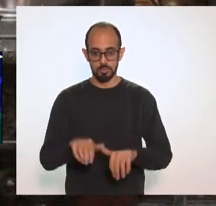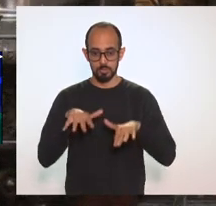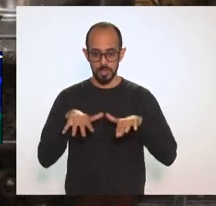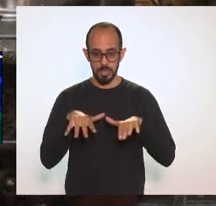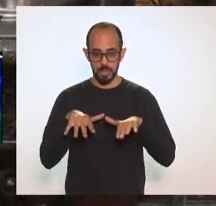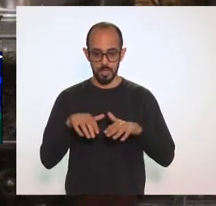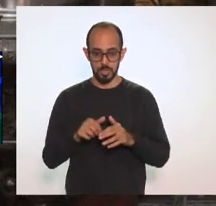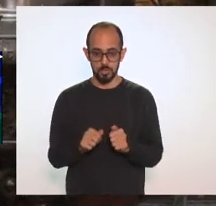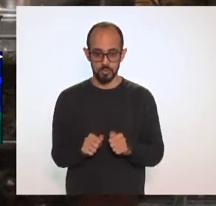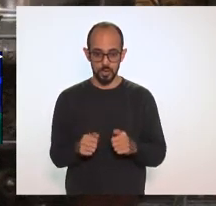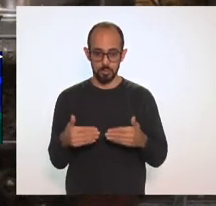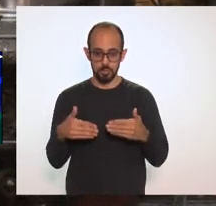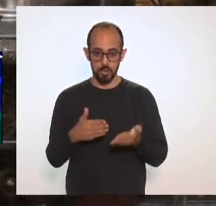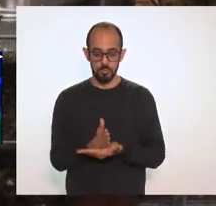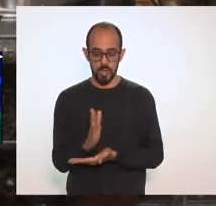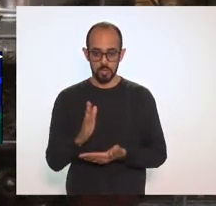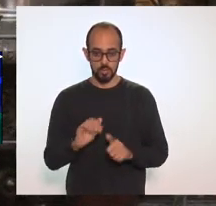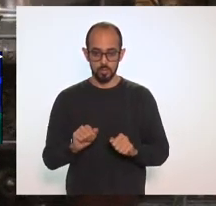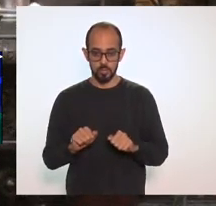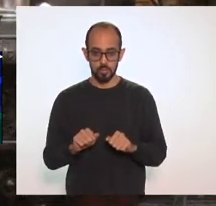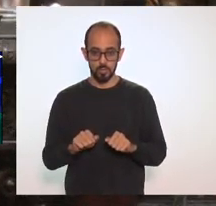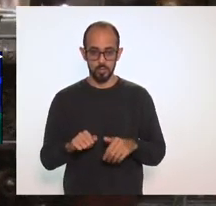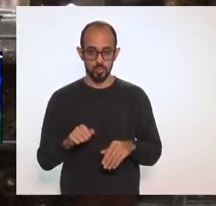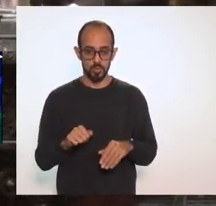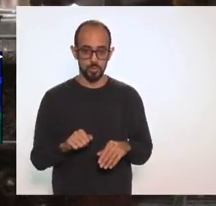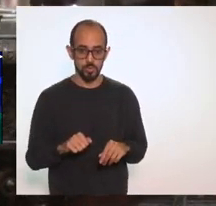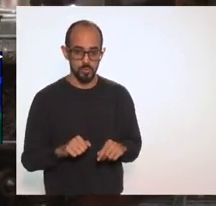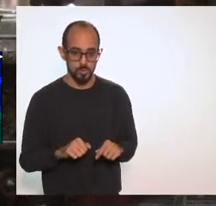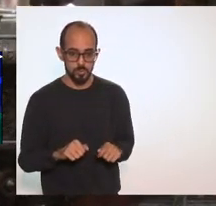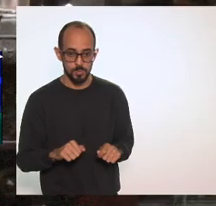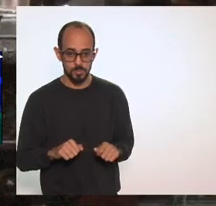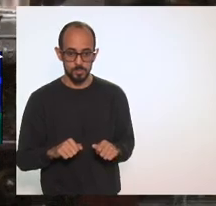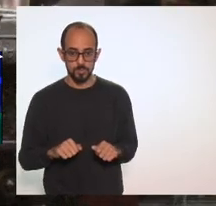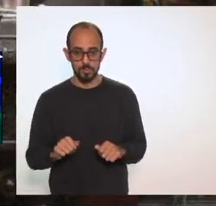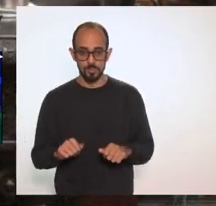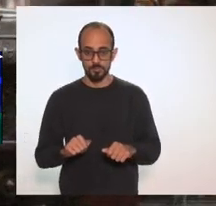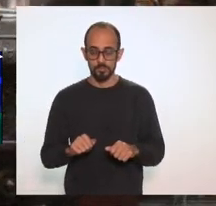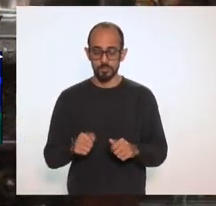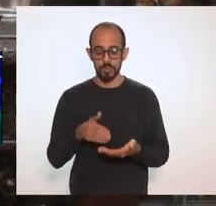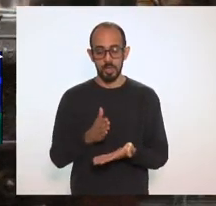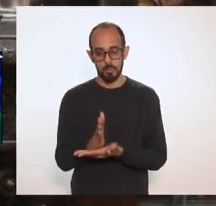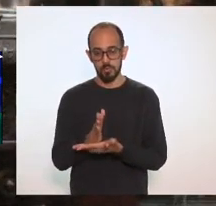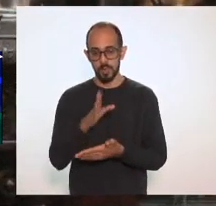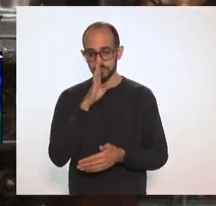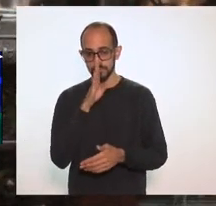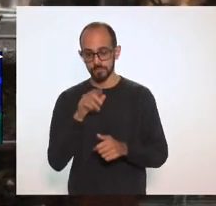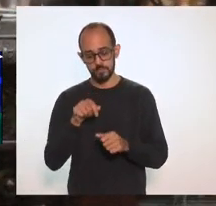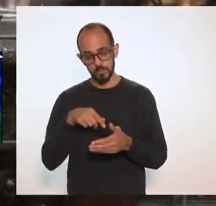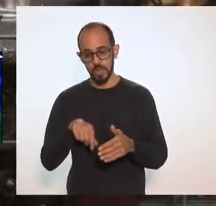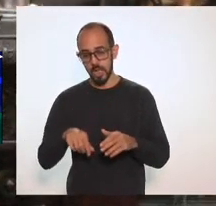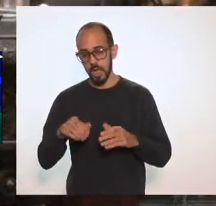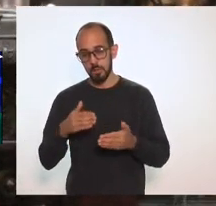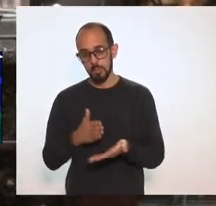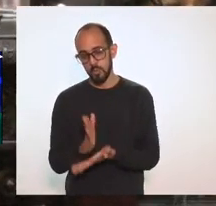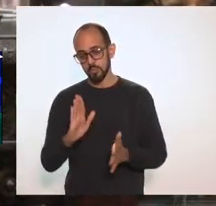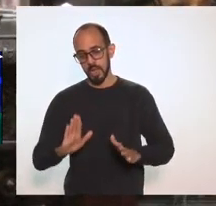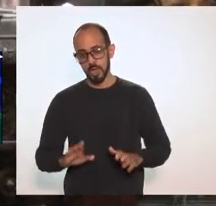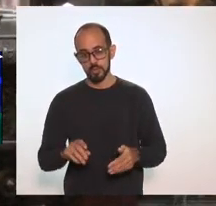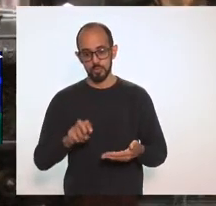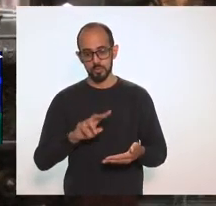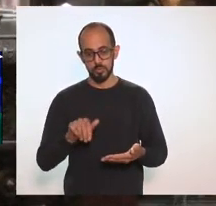aprovam, permaneçam como estão, aprovado. Em votação, projeto assim emendado. Senhores que aprovam, permaneçam como estão, aprovado. Vai a redação do vencido